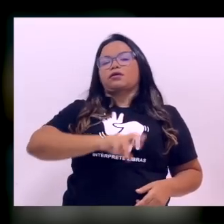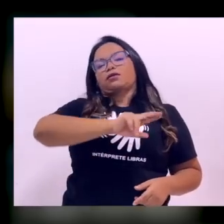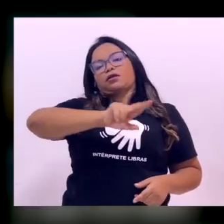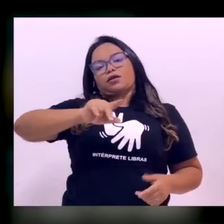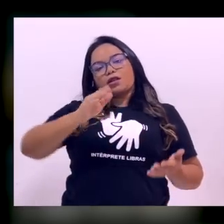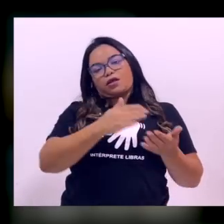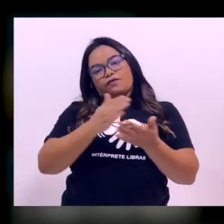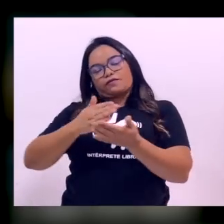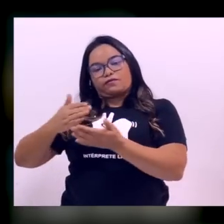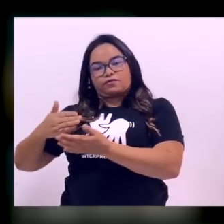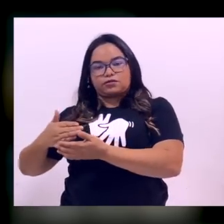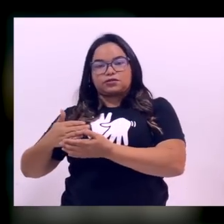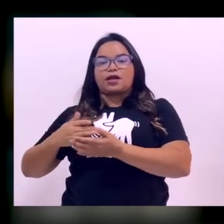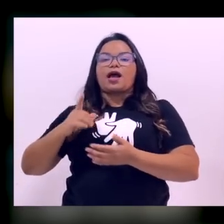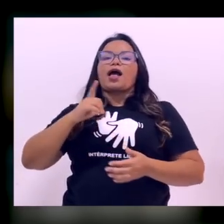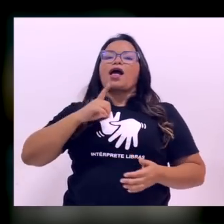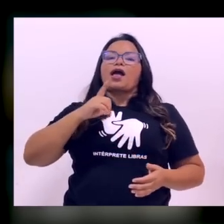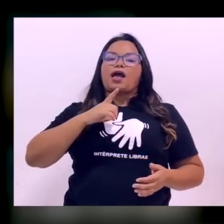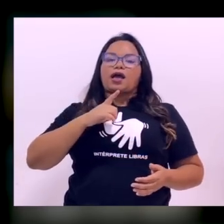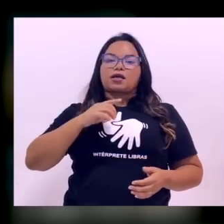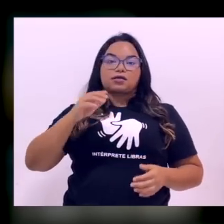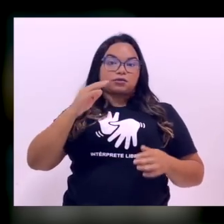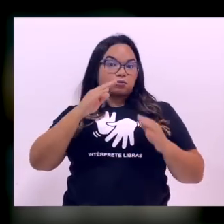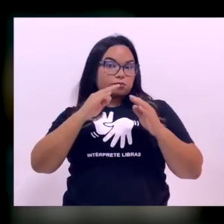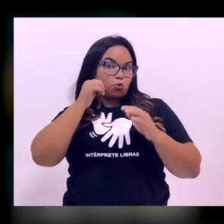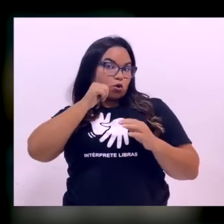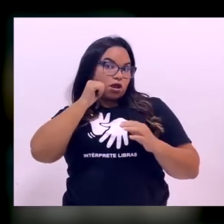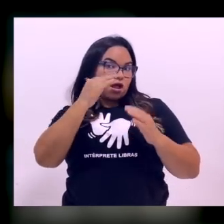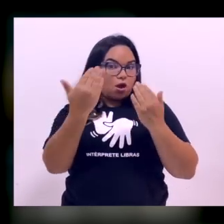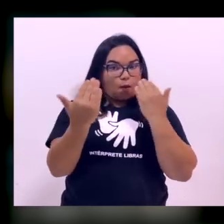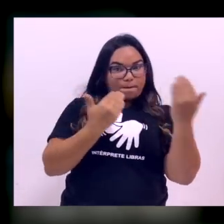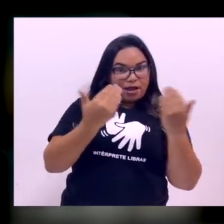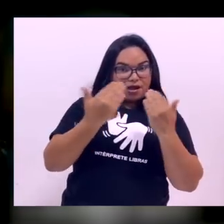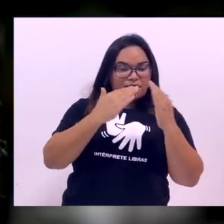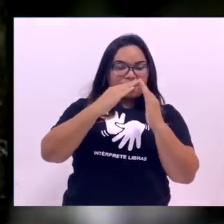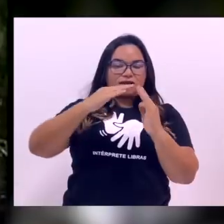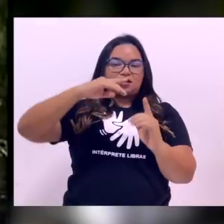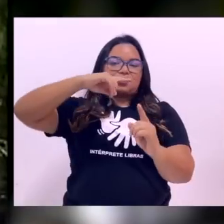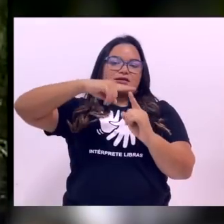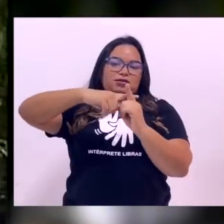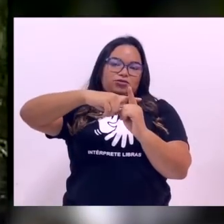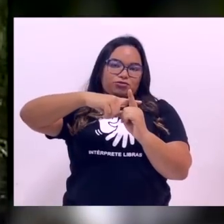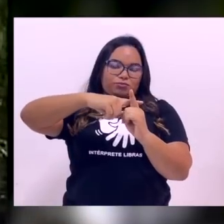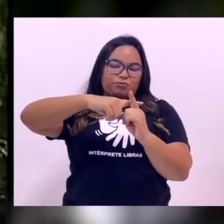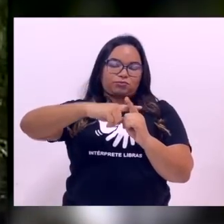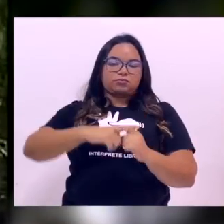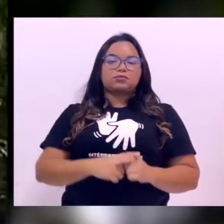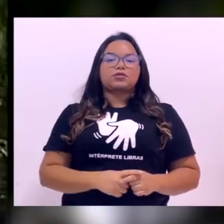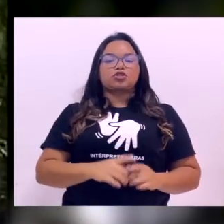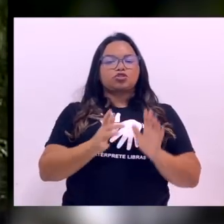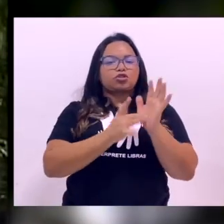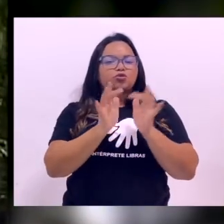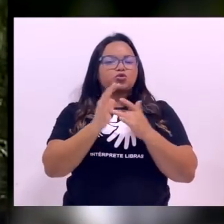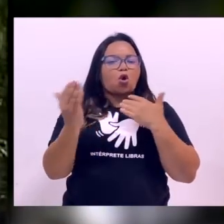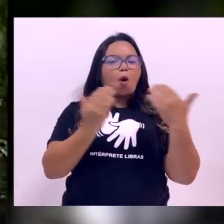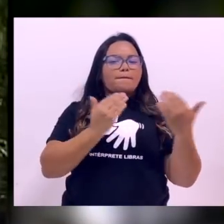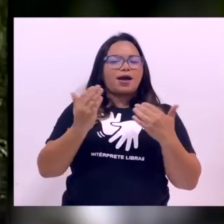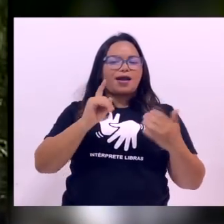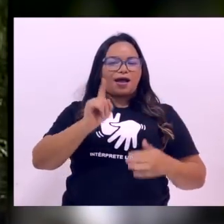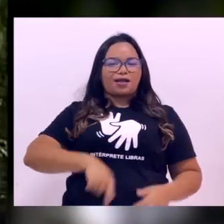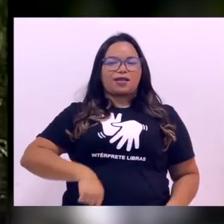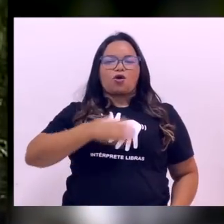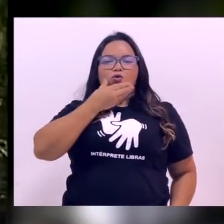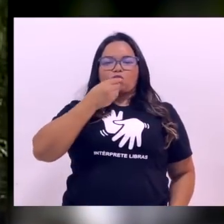Jeremias, Isaías. Todos eles se referem a este simbolismo da mulher, representando a igreja. Cristo